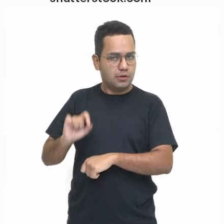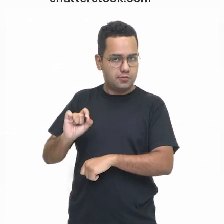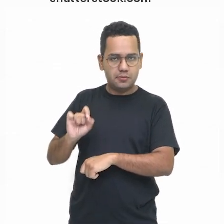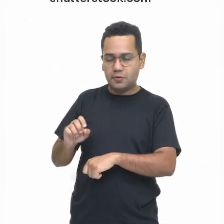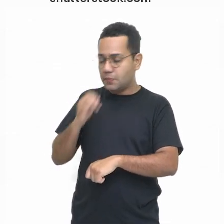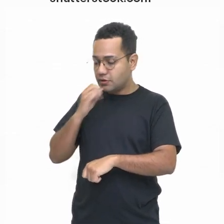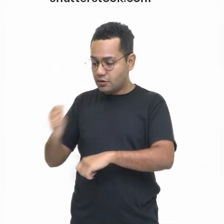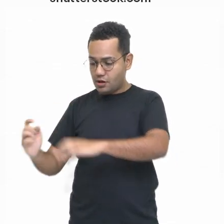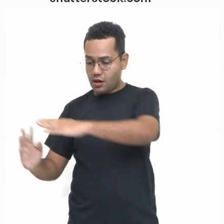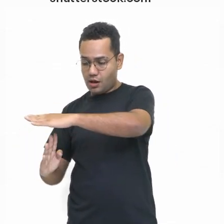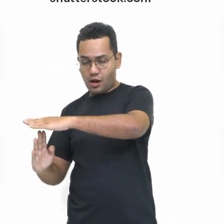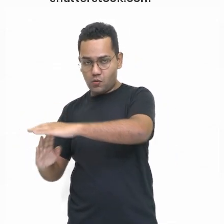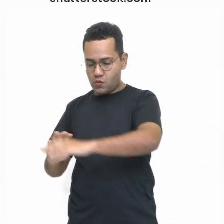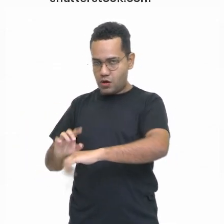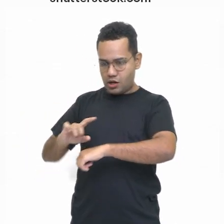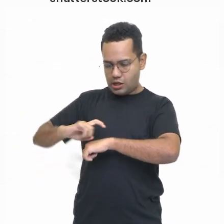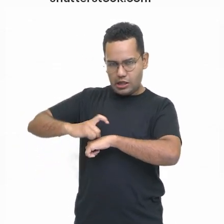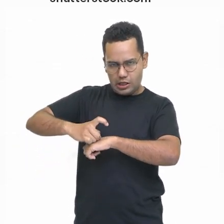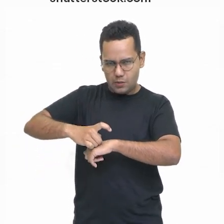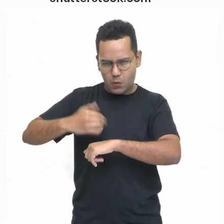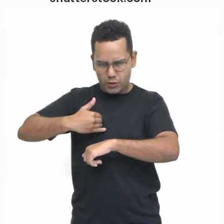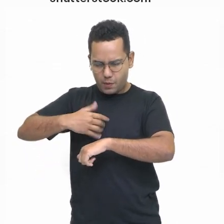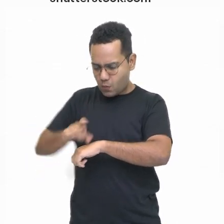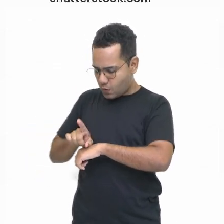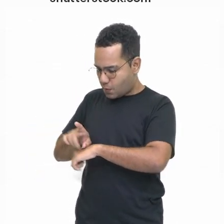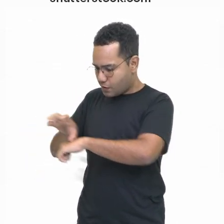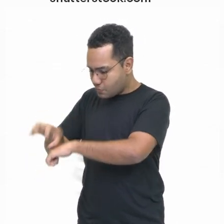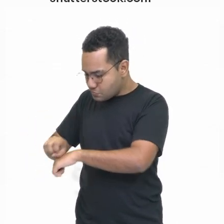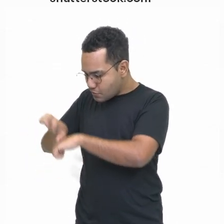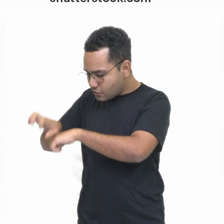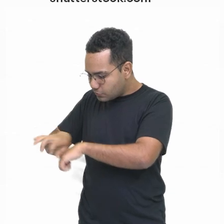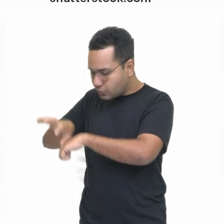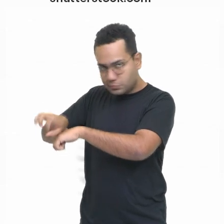as algas servem de alimento para lesmas, por exemplo.